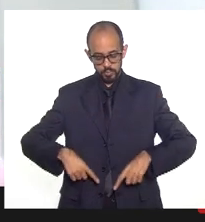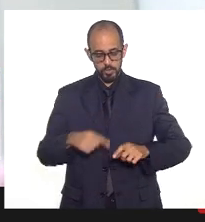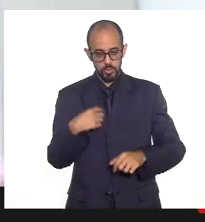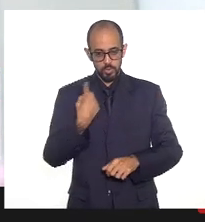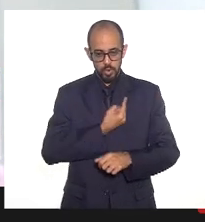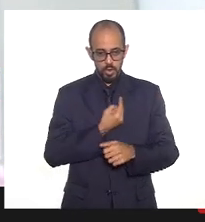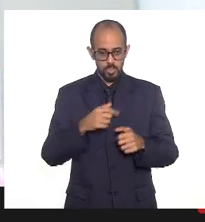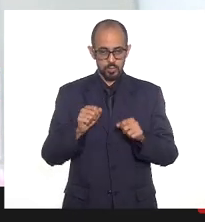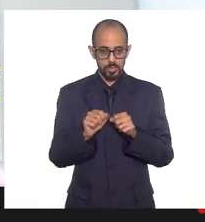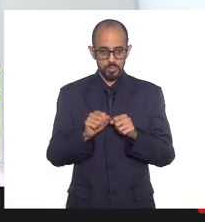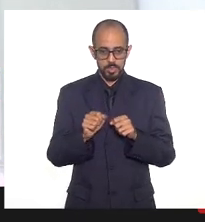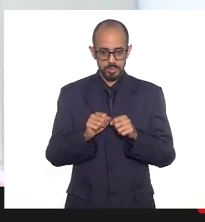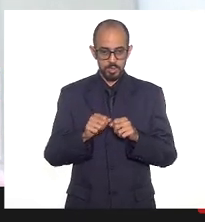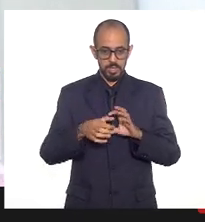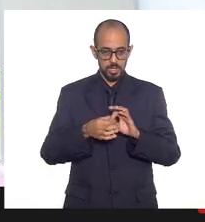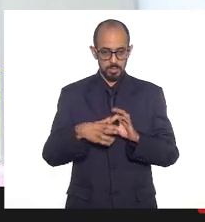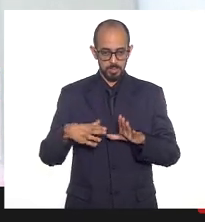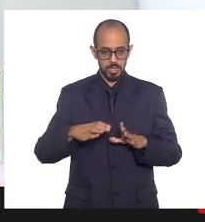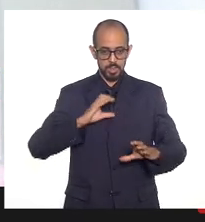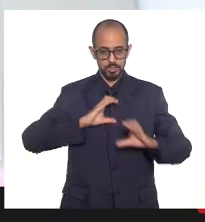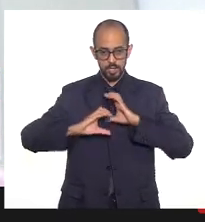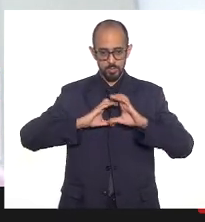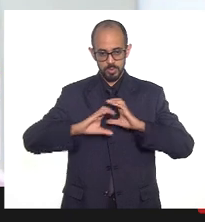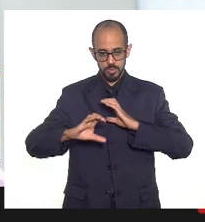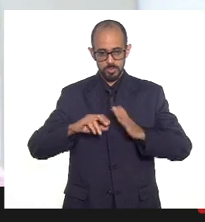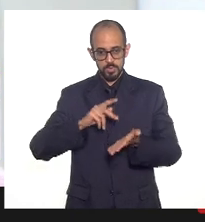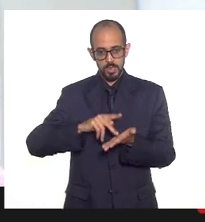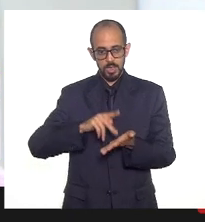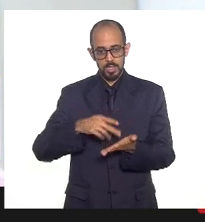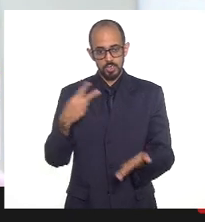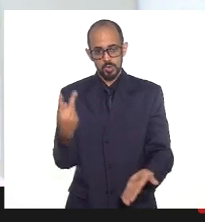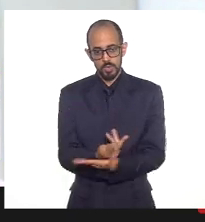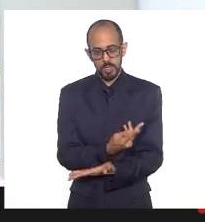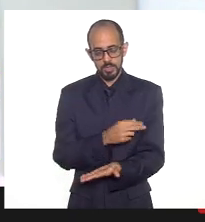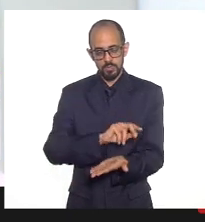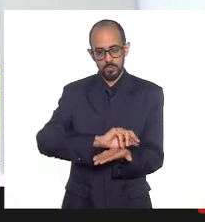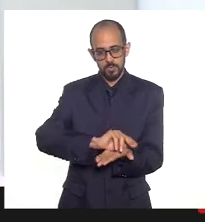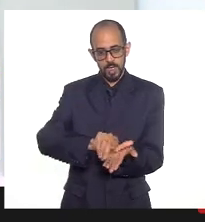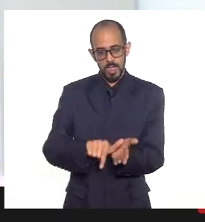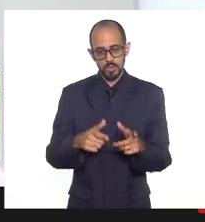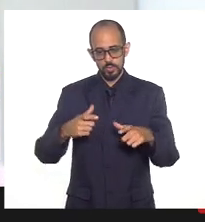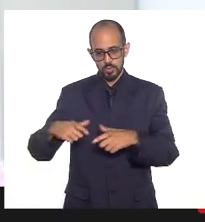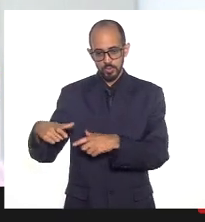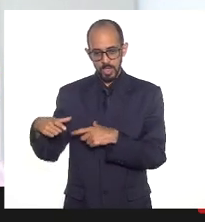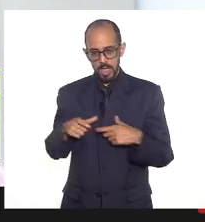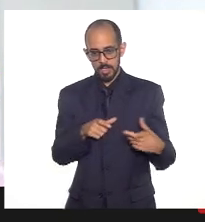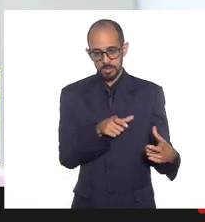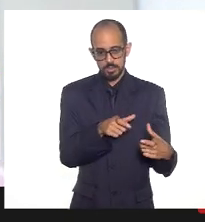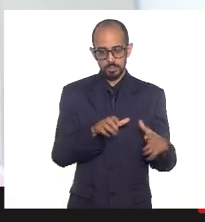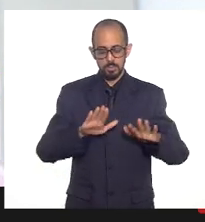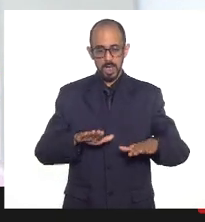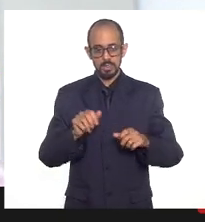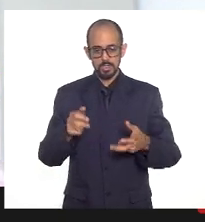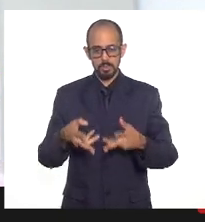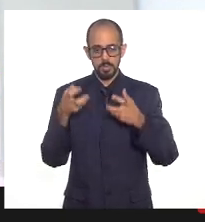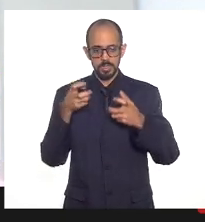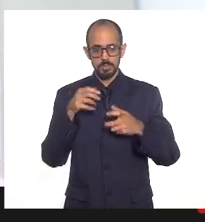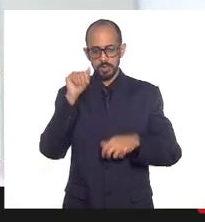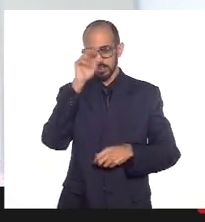a democratização da comunicação de fato aconteça nos diferentes lugares. A gente tem visto que, pelo contrário, no Brasil a gente tem visto